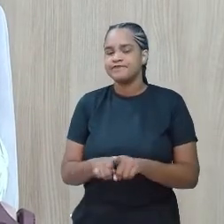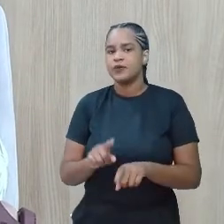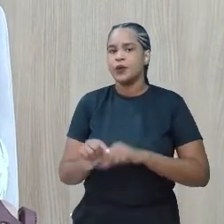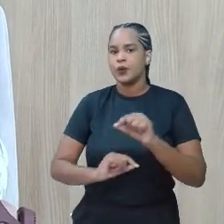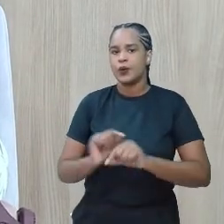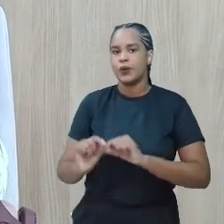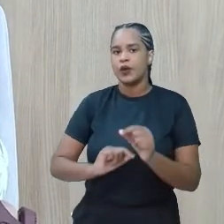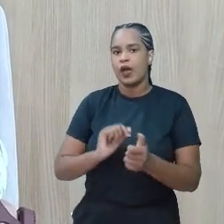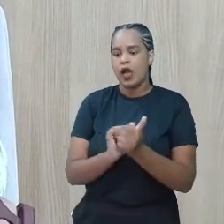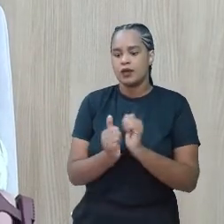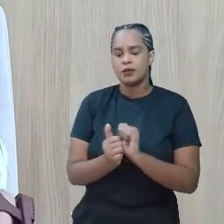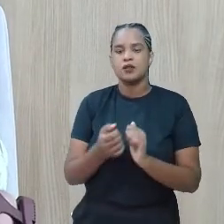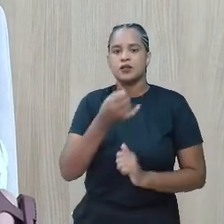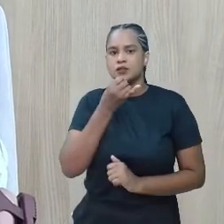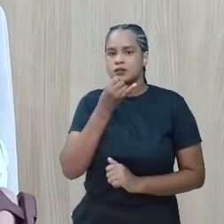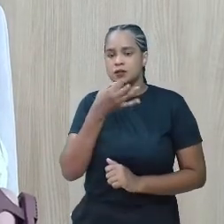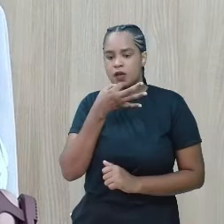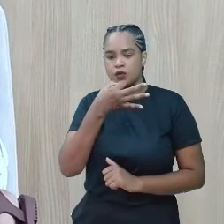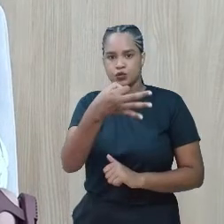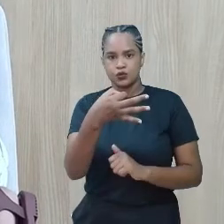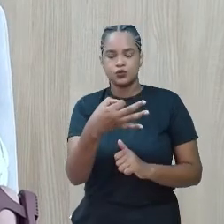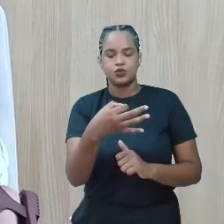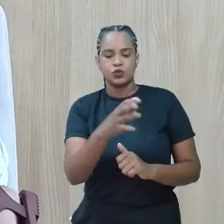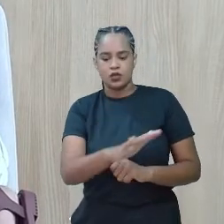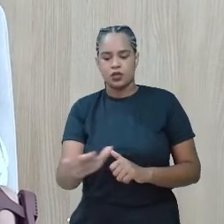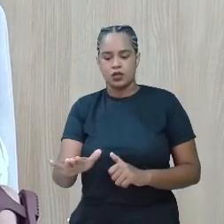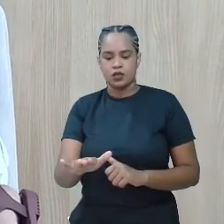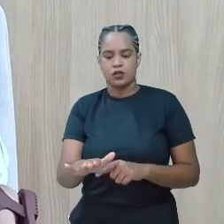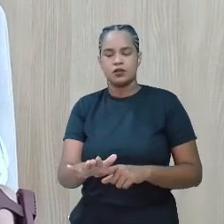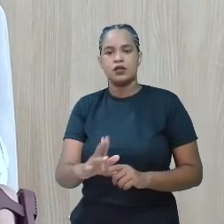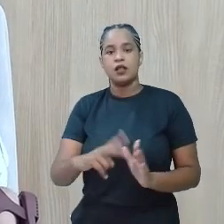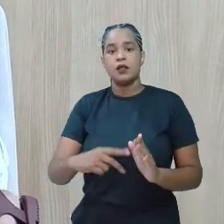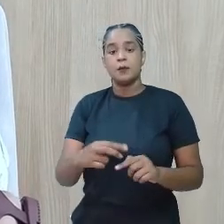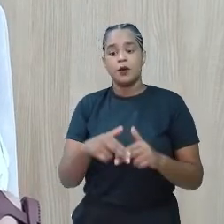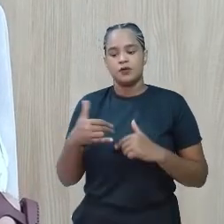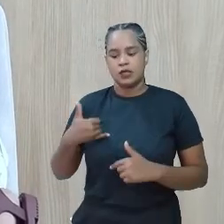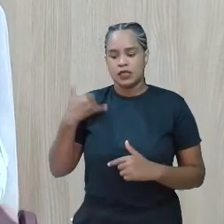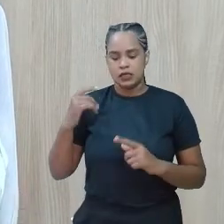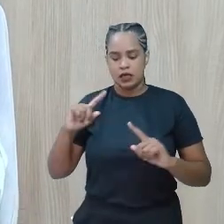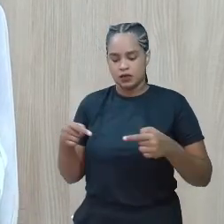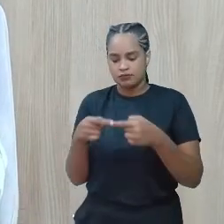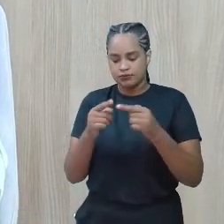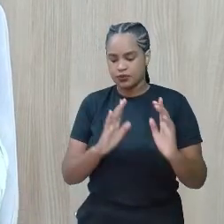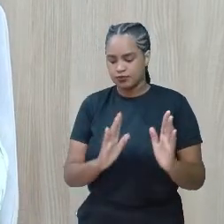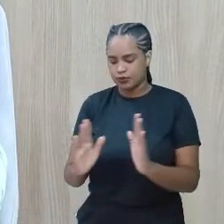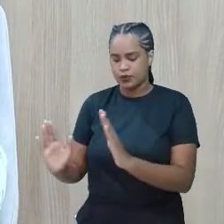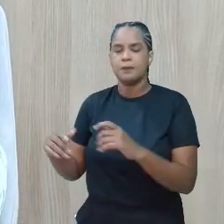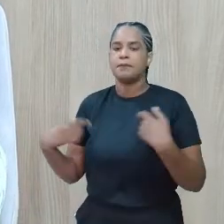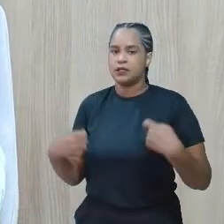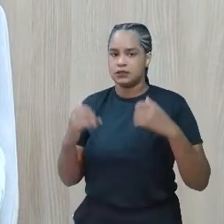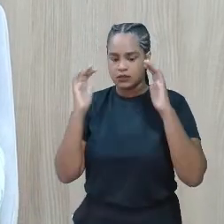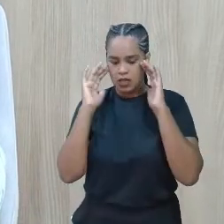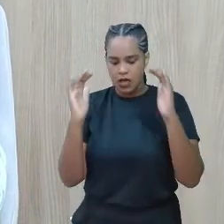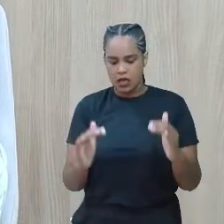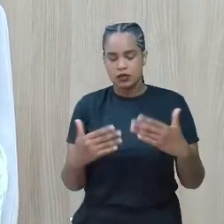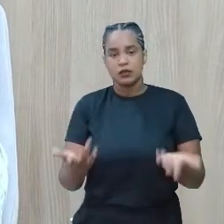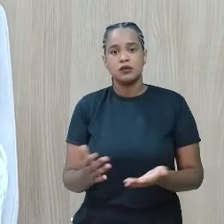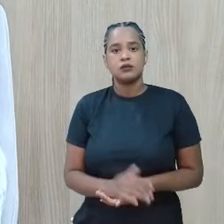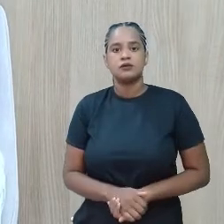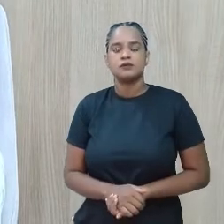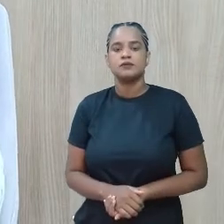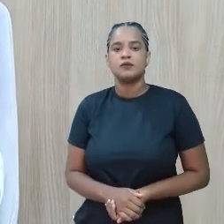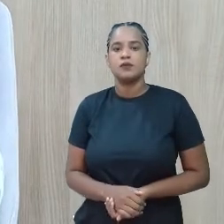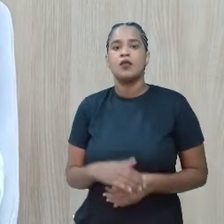de adaptação no que a gente sugere para as crianças lerem, né? Porque cada fase pede uma coisa diferente. E assim,